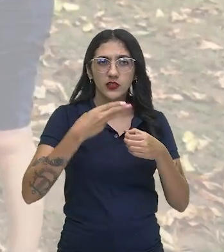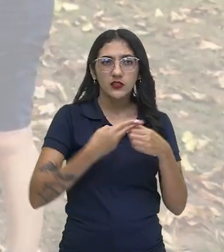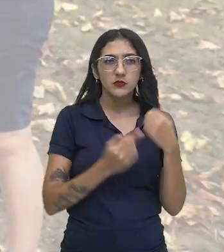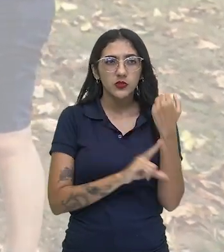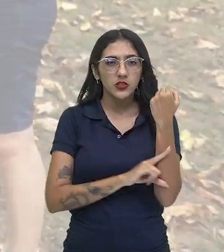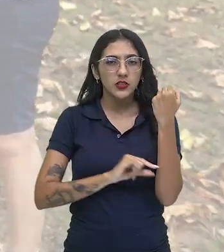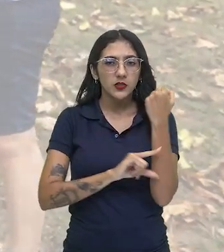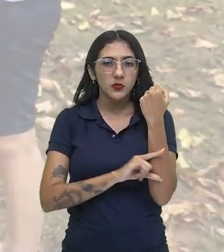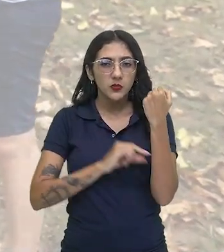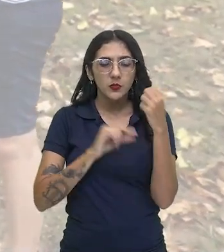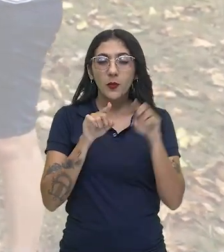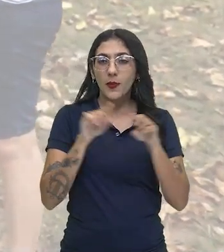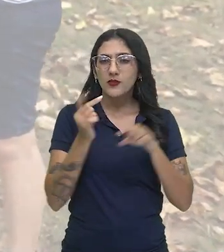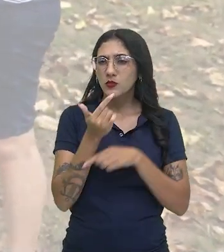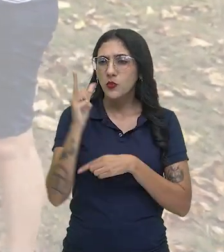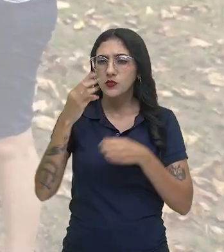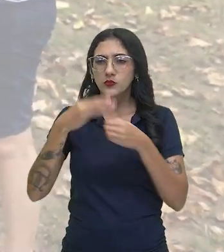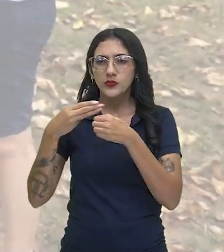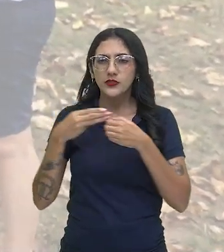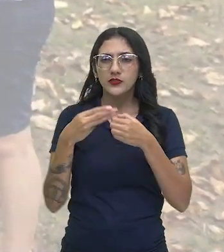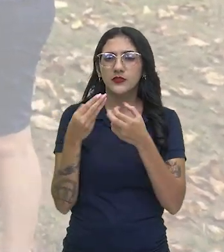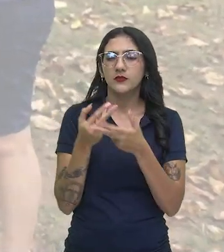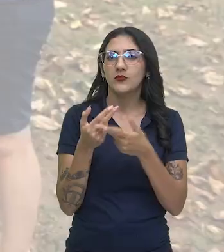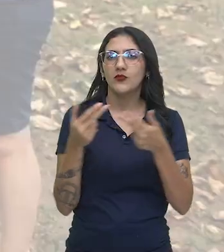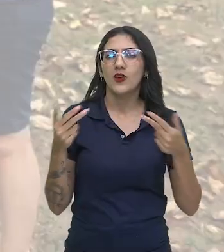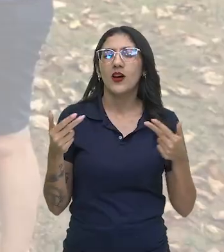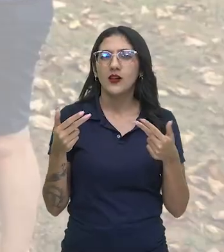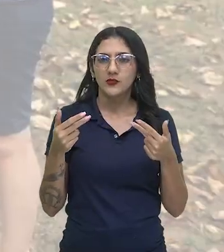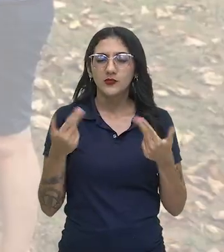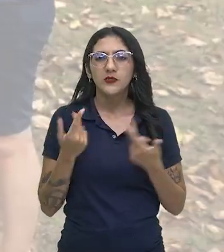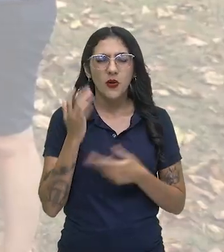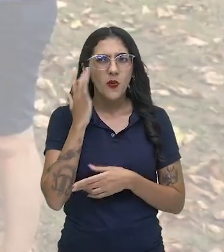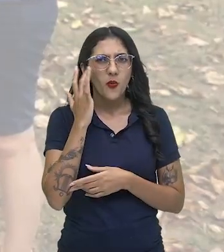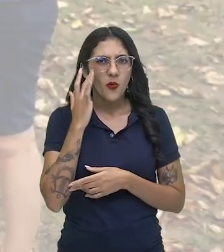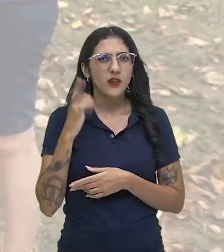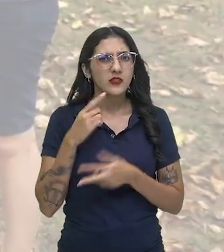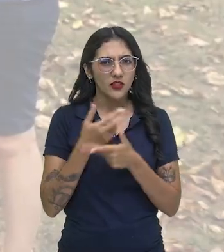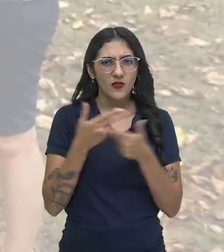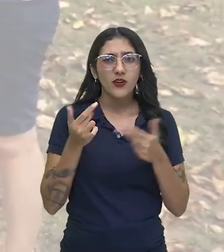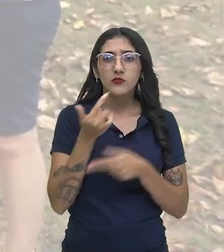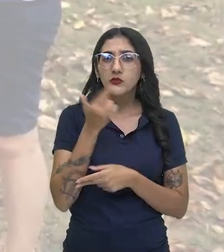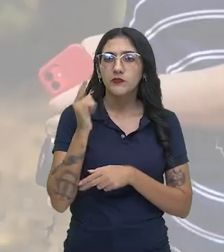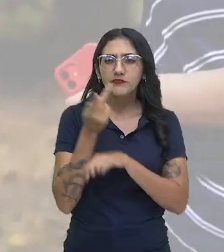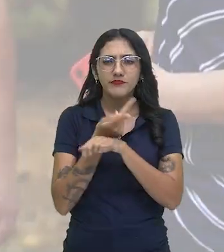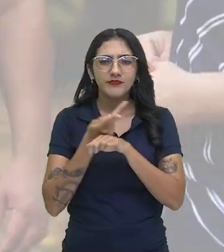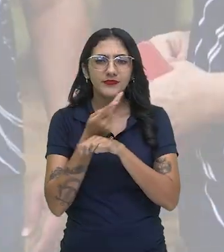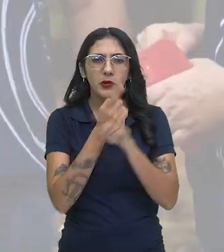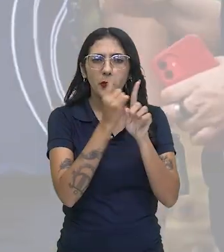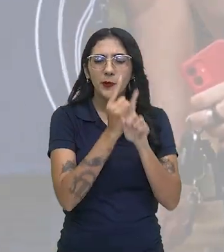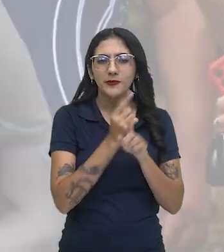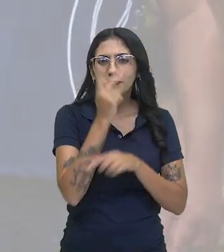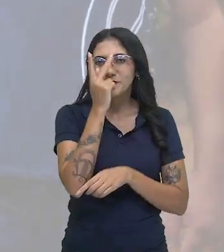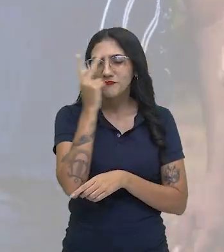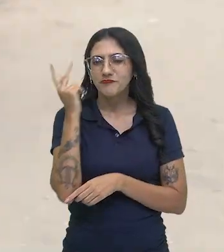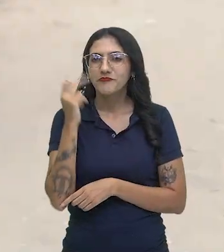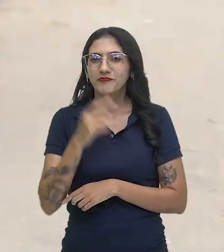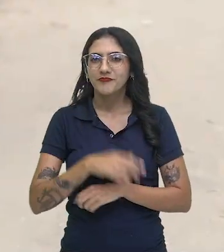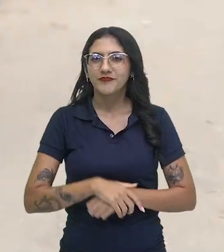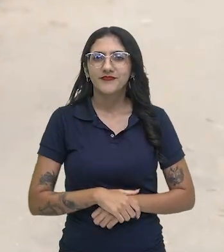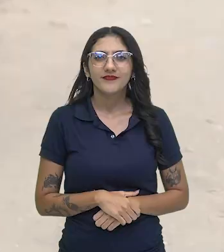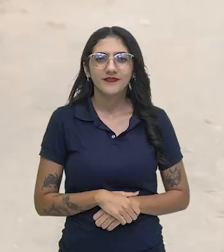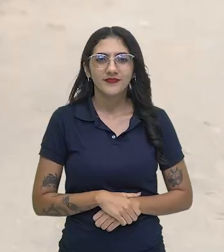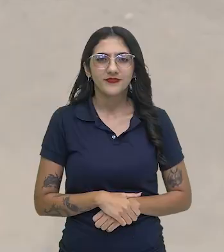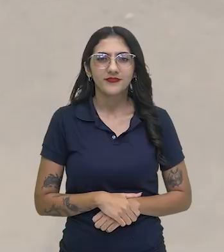todos os municípios do Amazonas. Certo? Eu acho que tem muito mais. Vamos atrás dos moradores? Vamos? Descobrir? Vamos. Vamos lá.